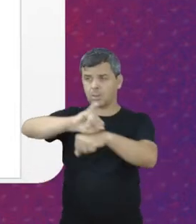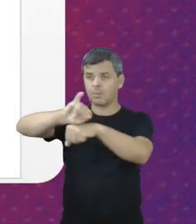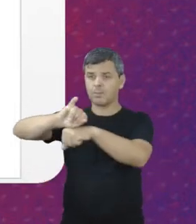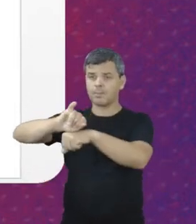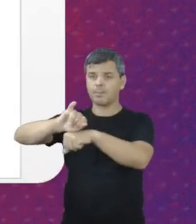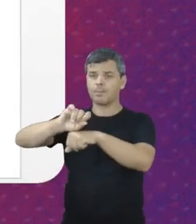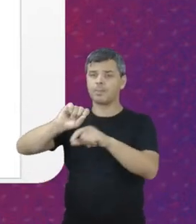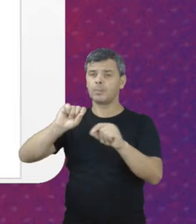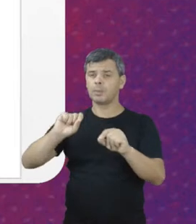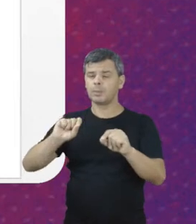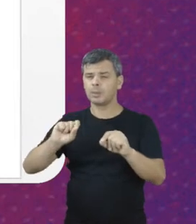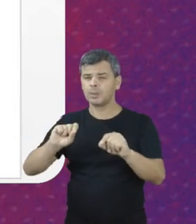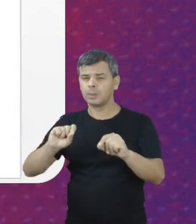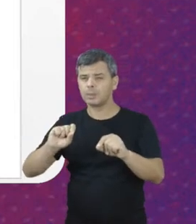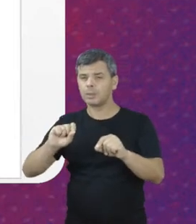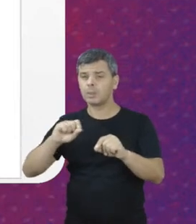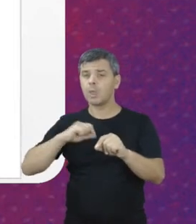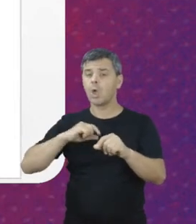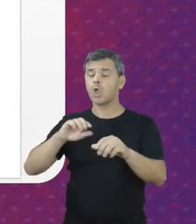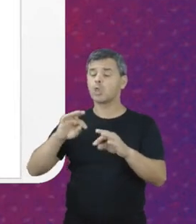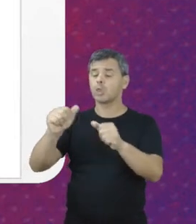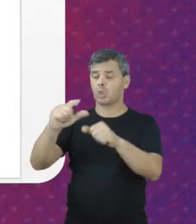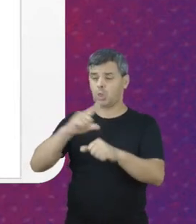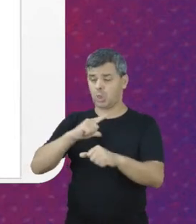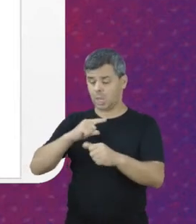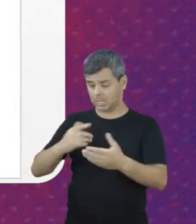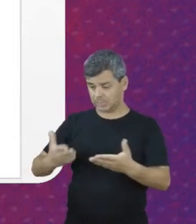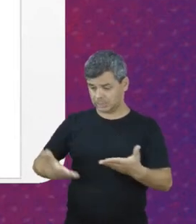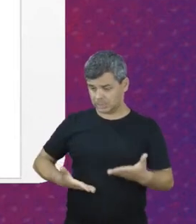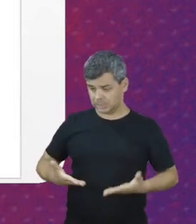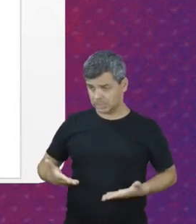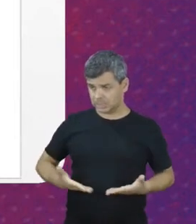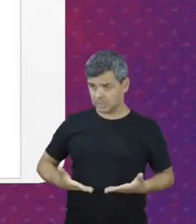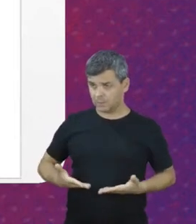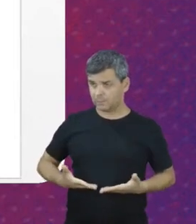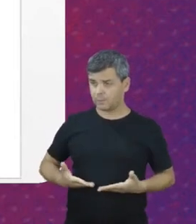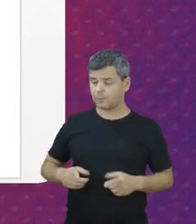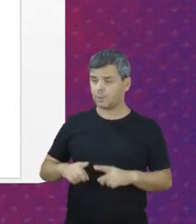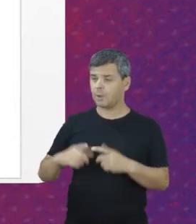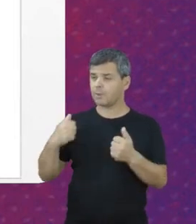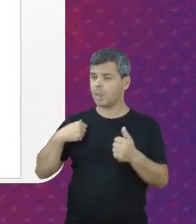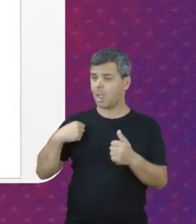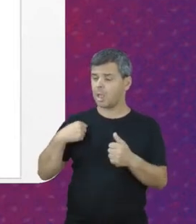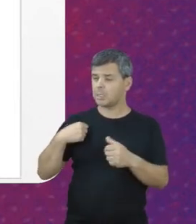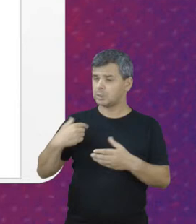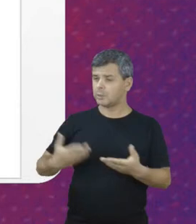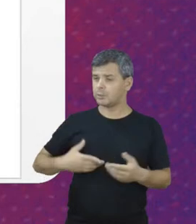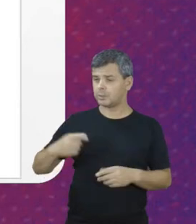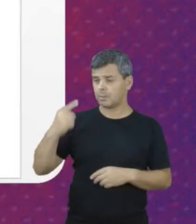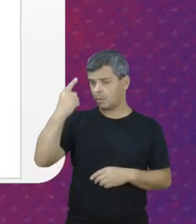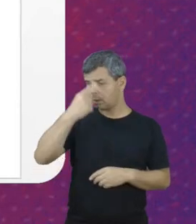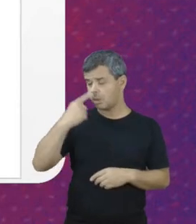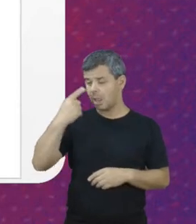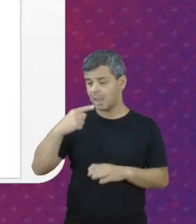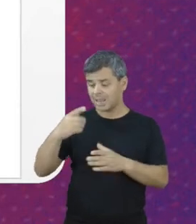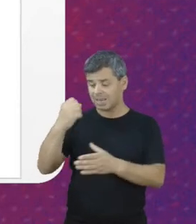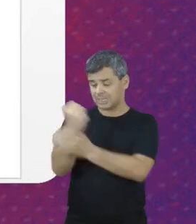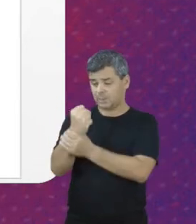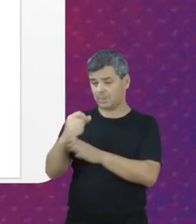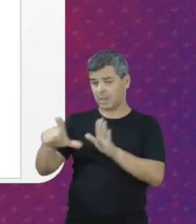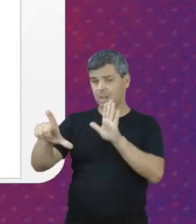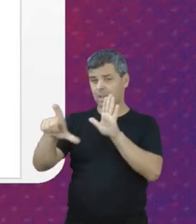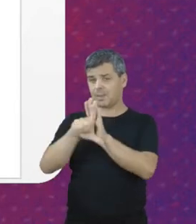capital do país, ter esse serviço e ele funciona 24 horas e é garantido pela lei do minuto seguinte.